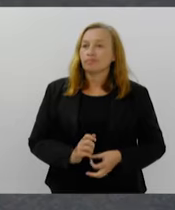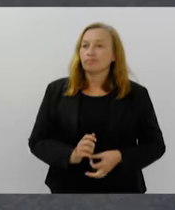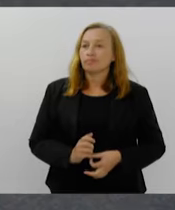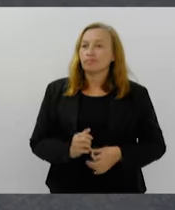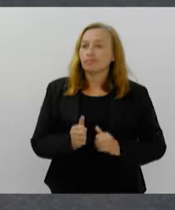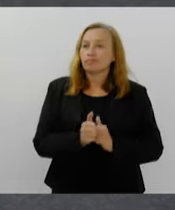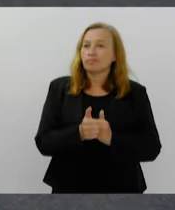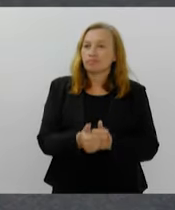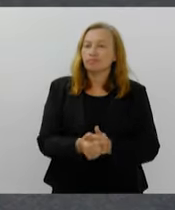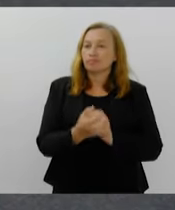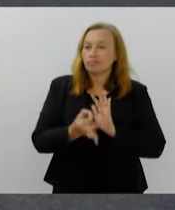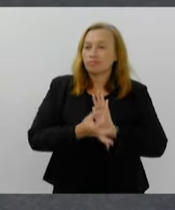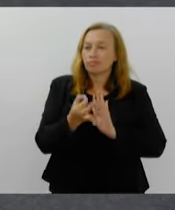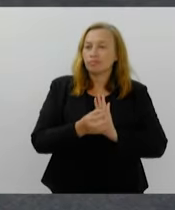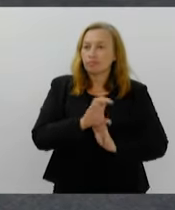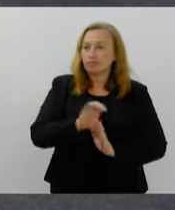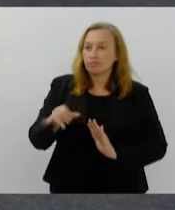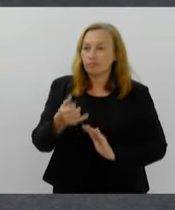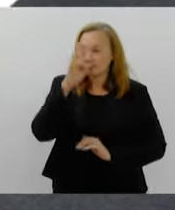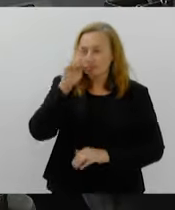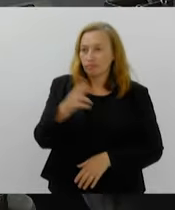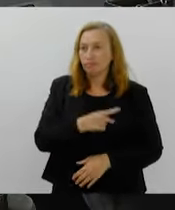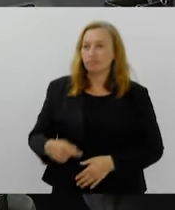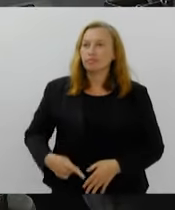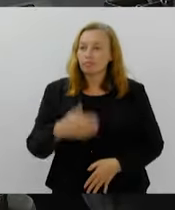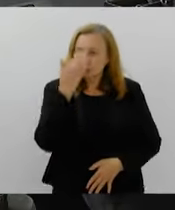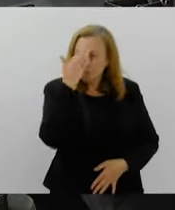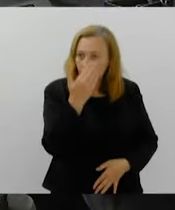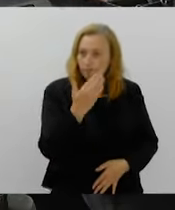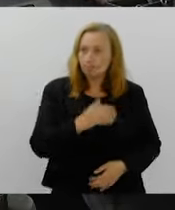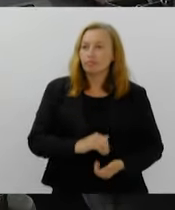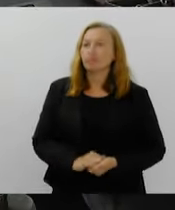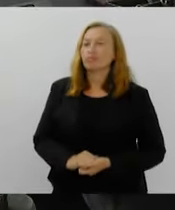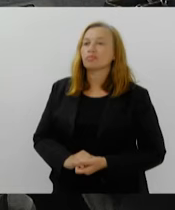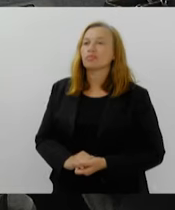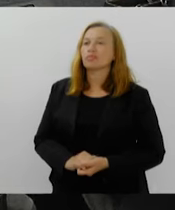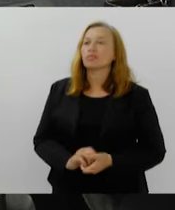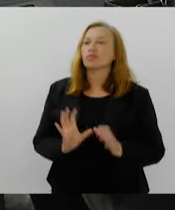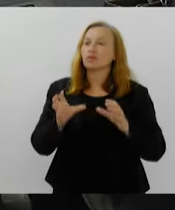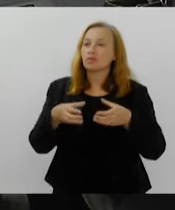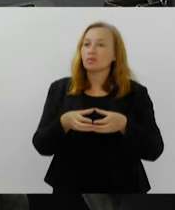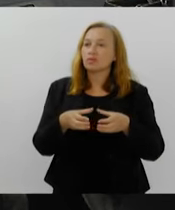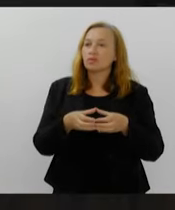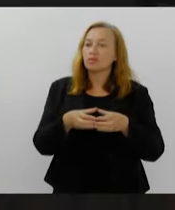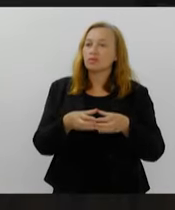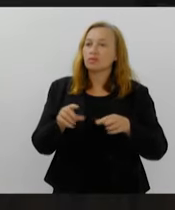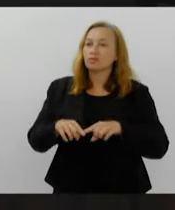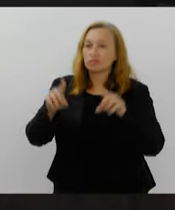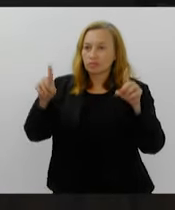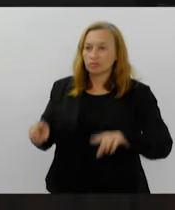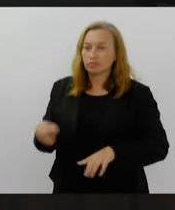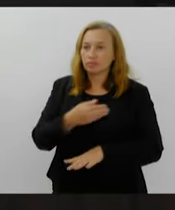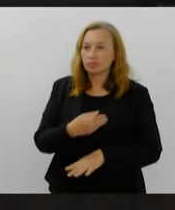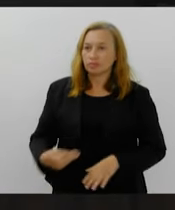acompanham aparecer da ccj presidente Muito obrigado querida pela comissão de servidores